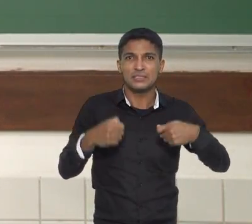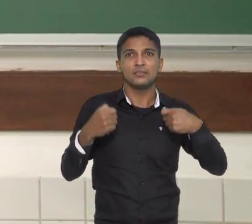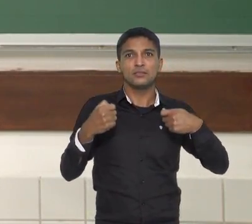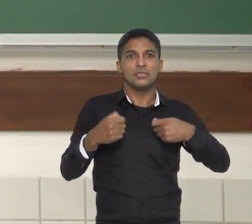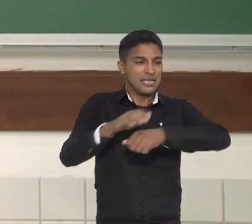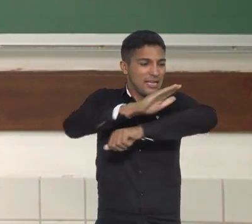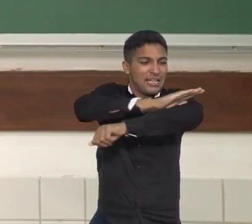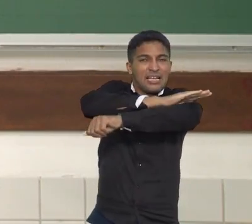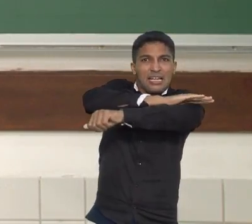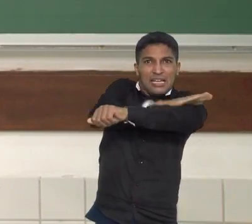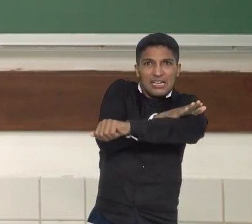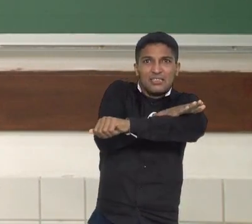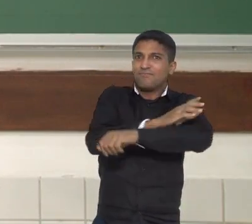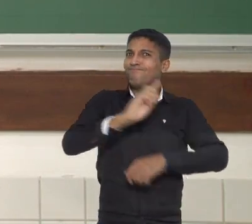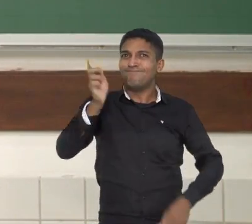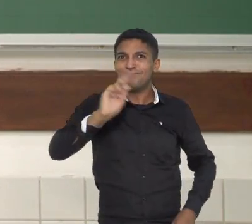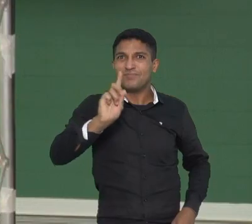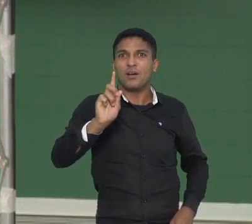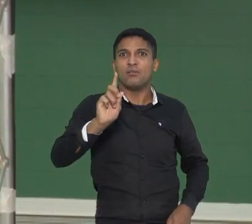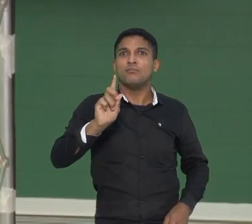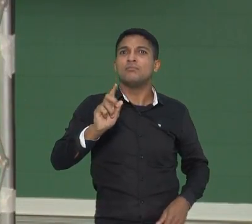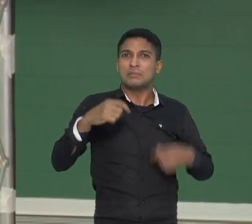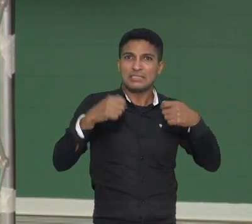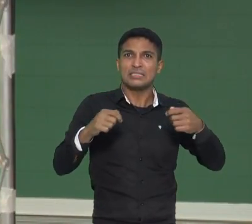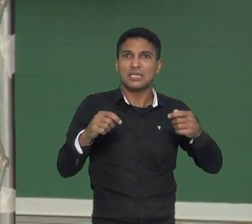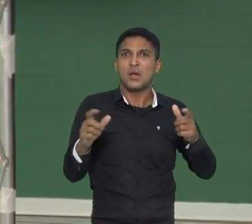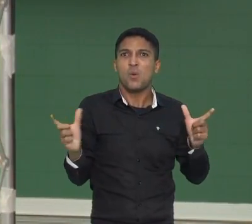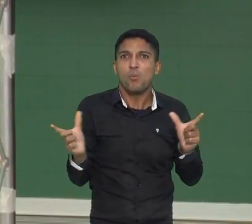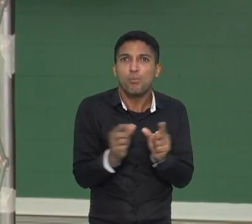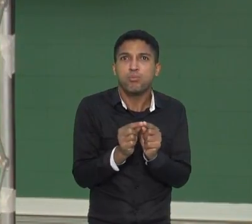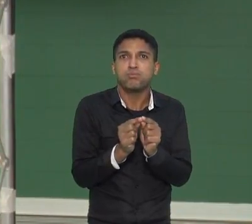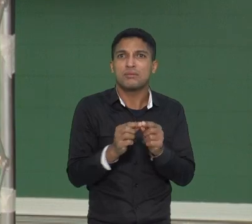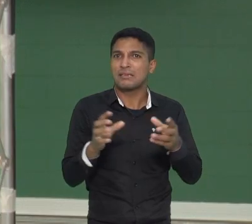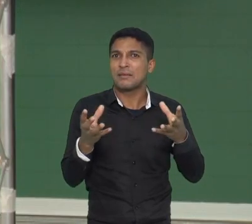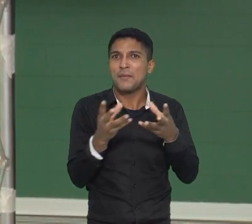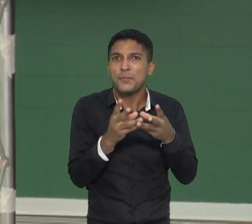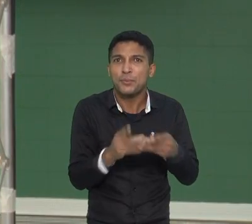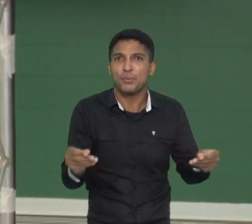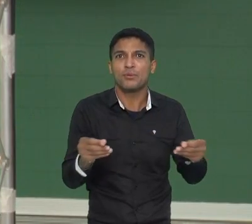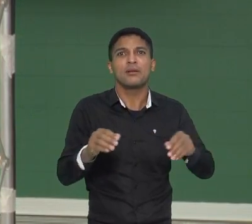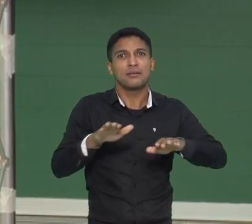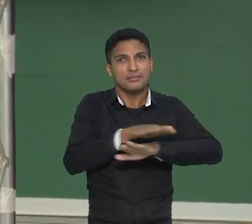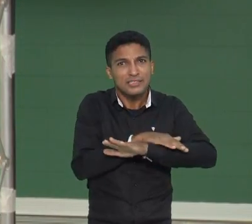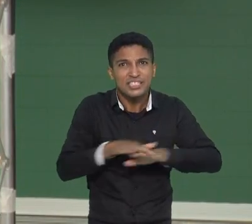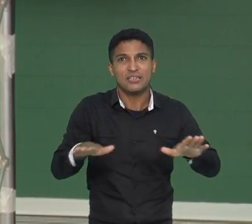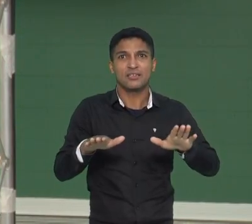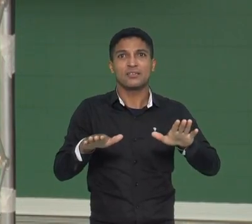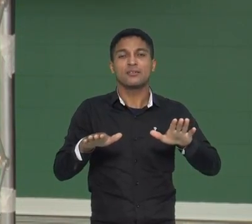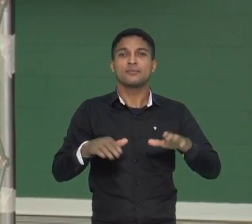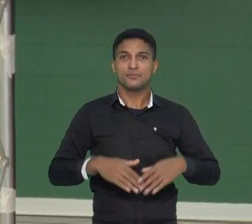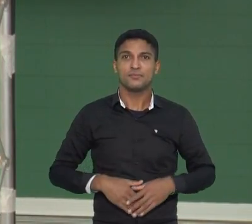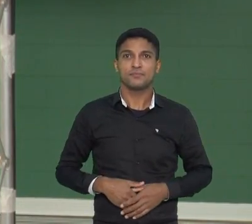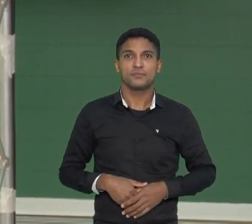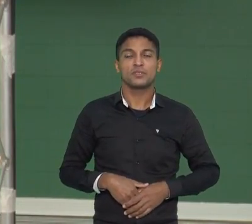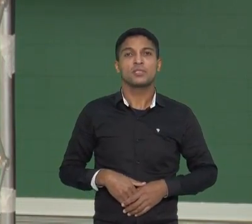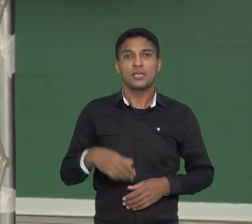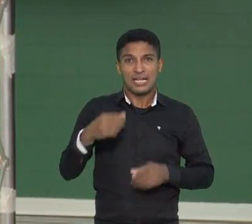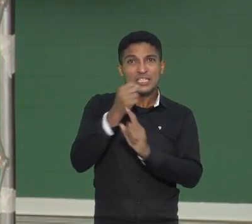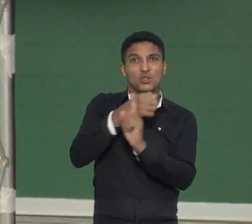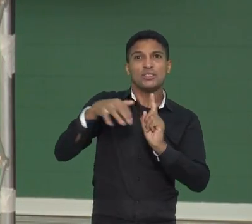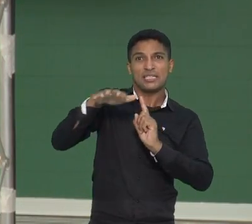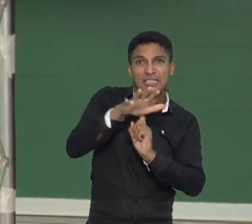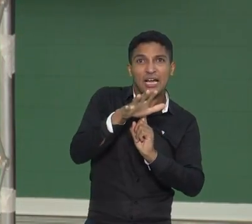que isso, tomar atitudes que não discriminem. Então, reconhecendo que vivemos numa sociedade